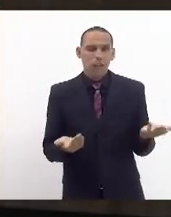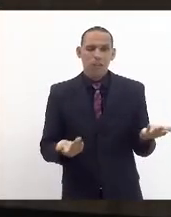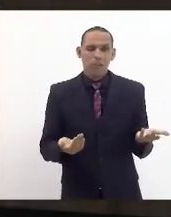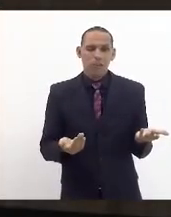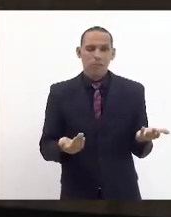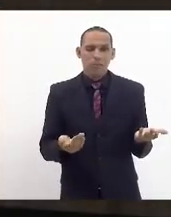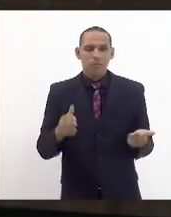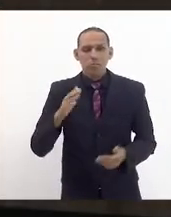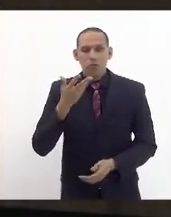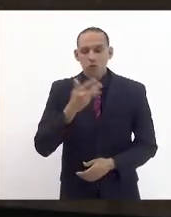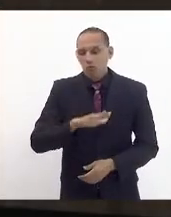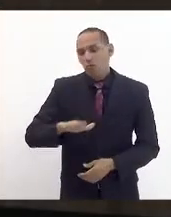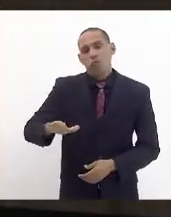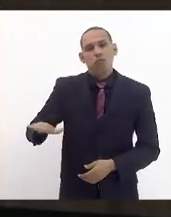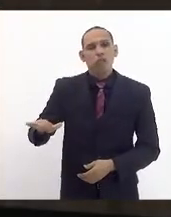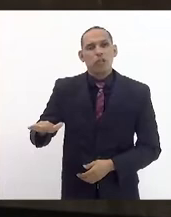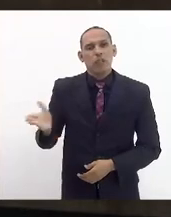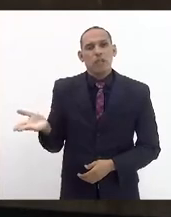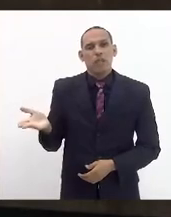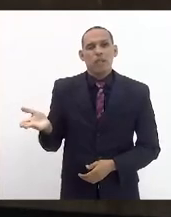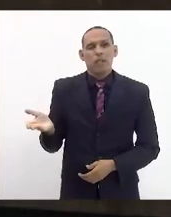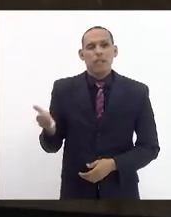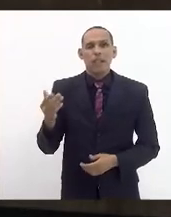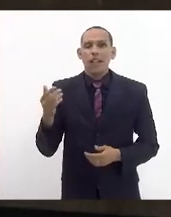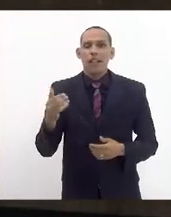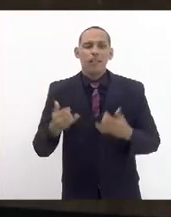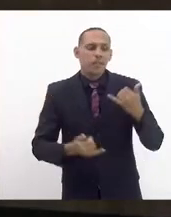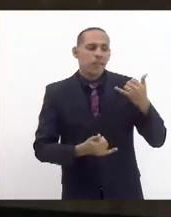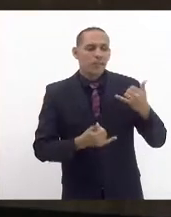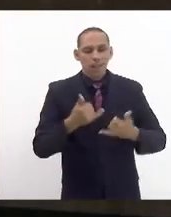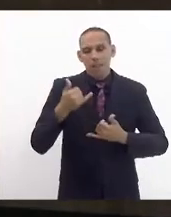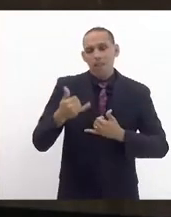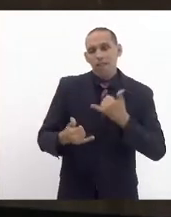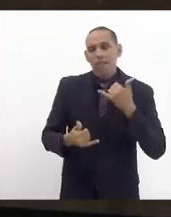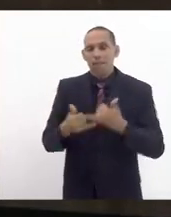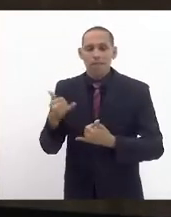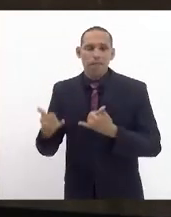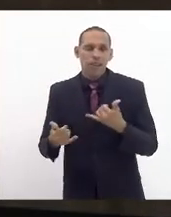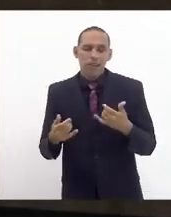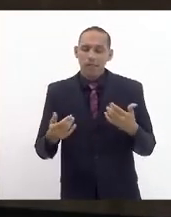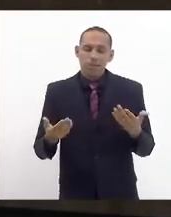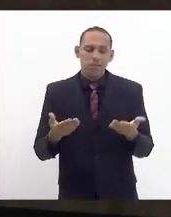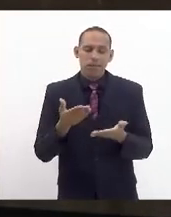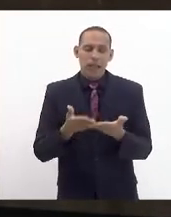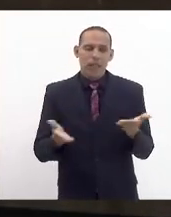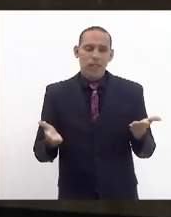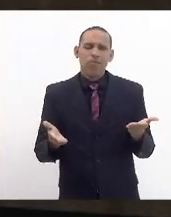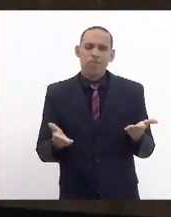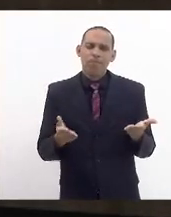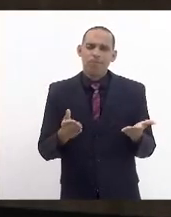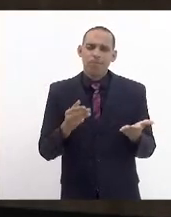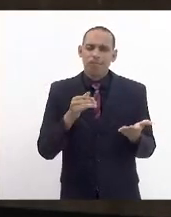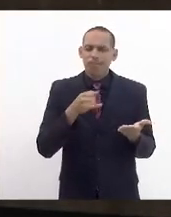menina, no momento em que ela deveria estar se divertindo com a sua família. Enfim, lamentar, deixar minha